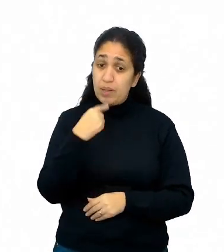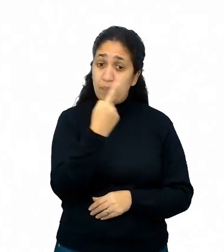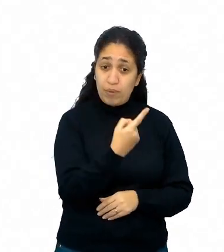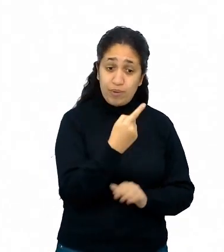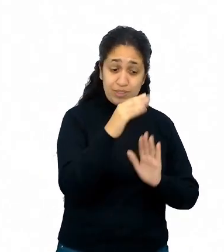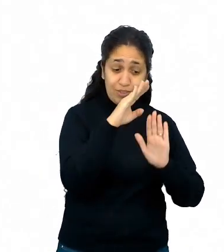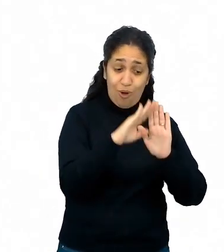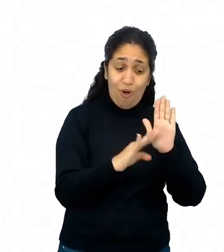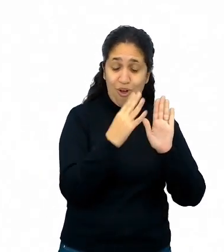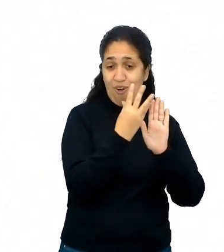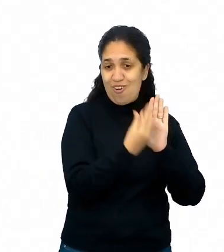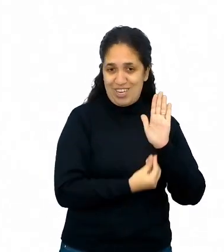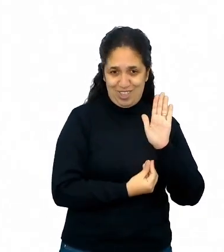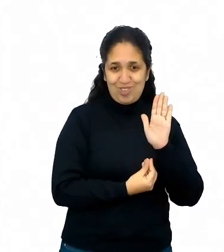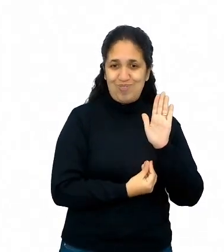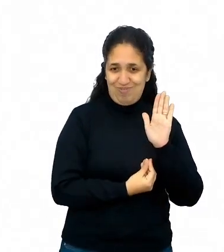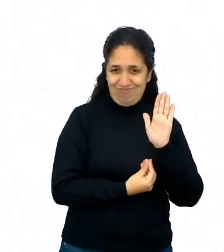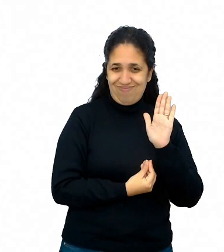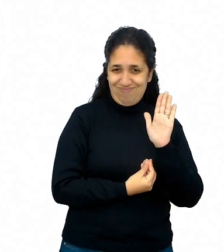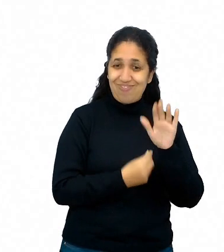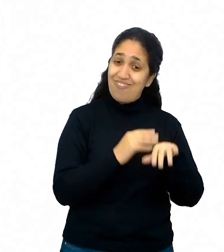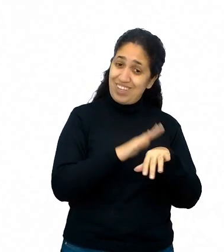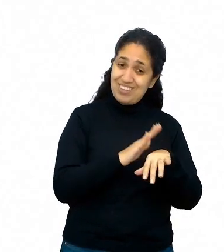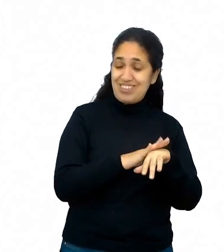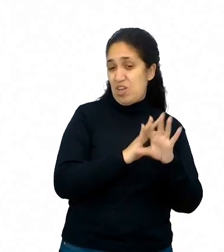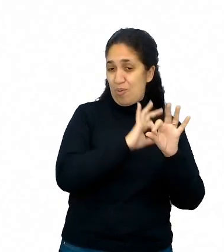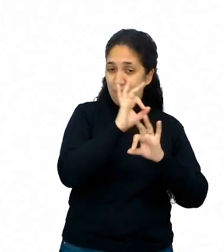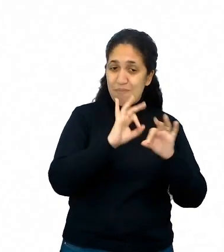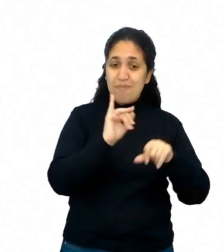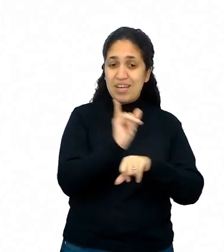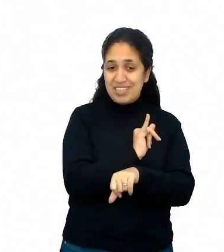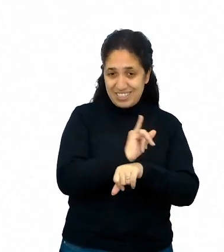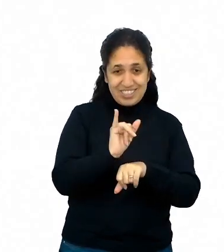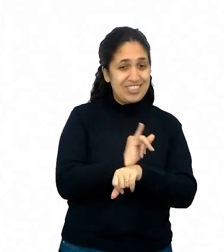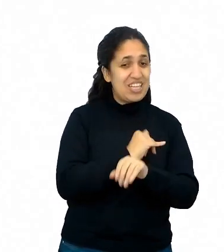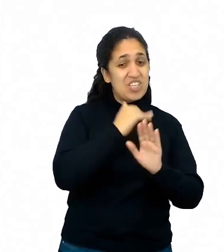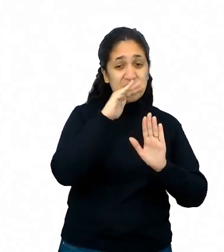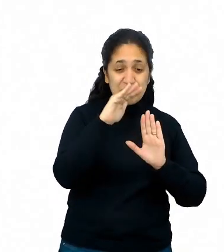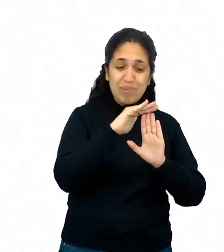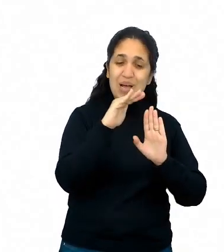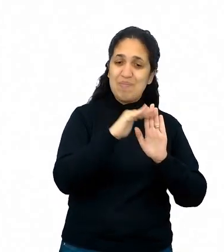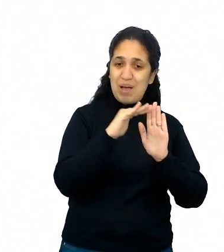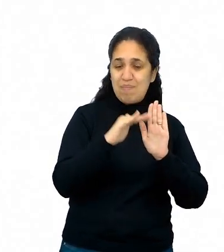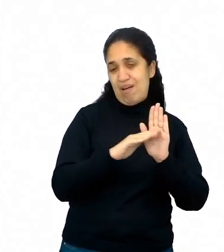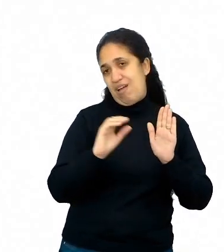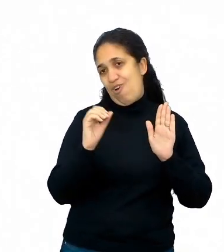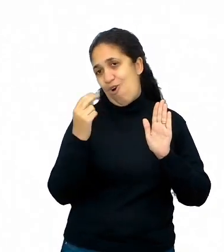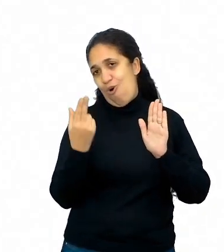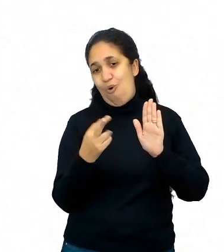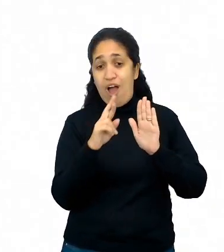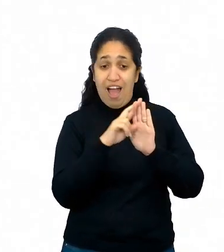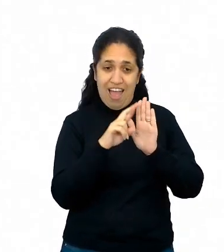algoritmos, que é elaborar um plano, criar passos ou regras